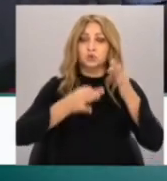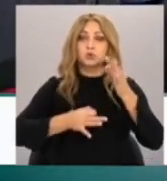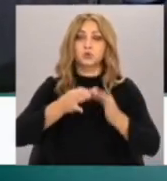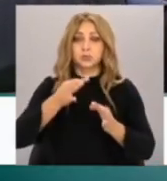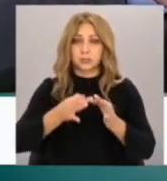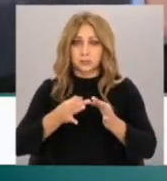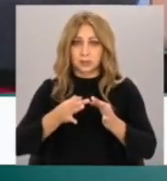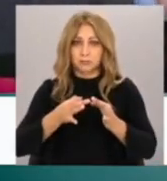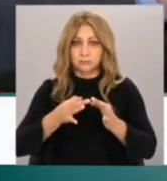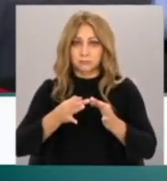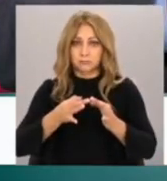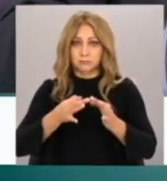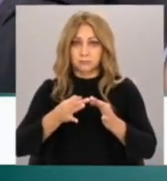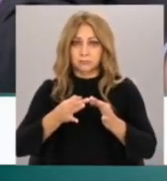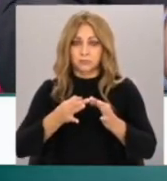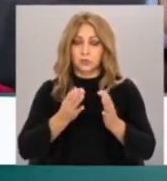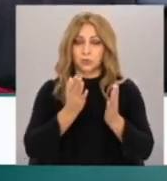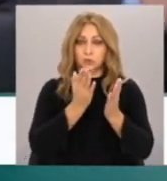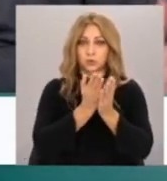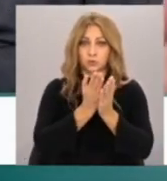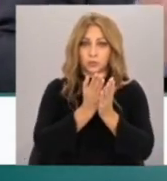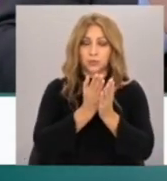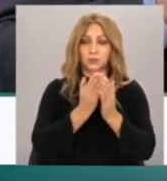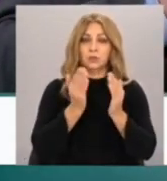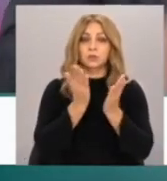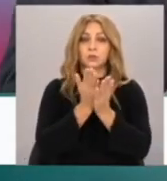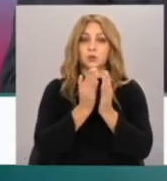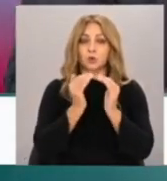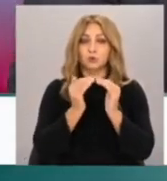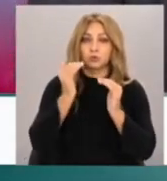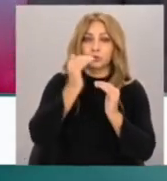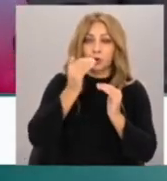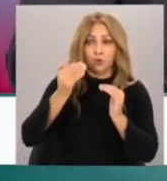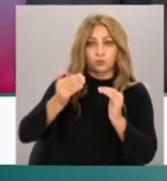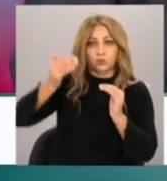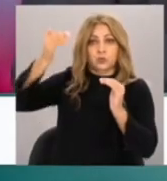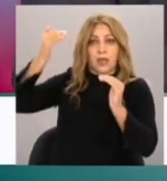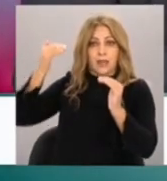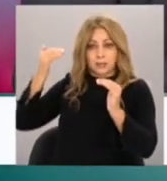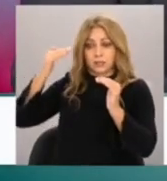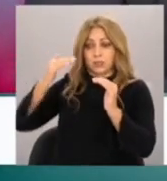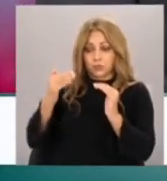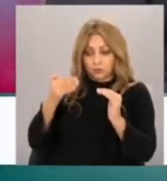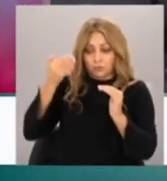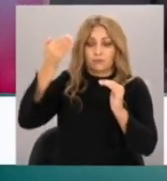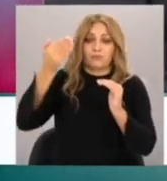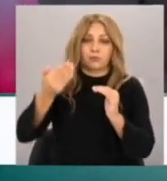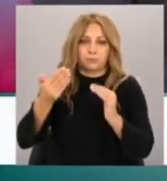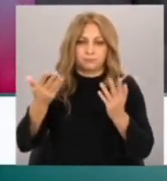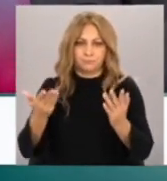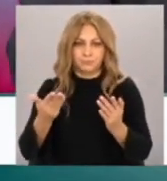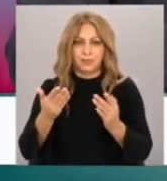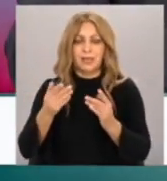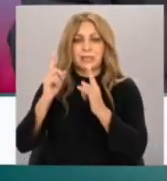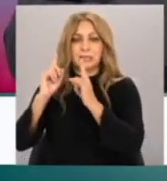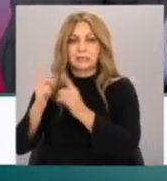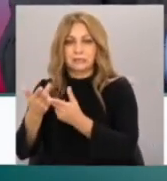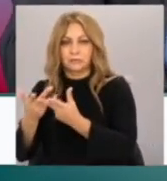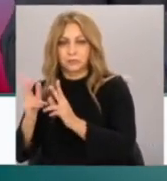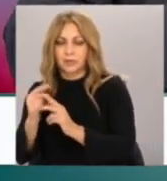vários estudantes do ensino superior os do passado e os vindouros a iniciativa Liberal fala de